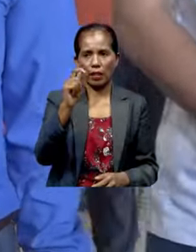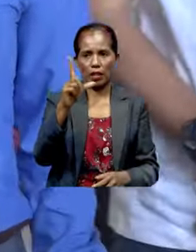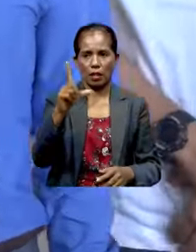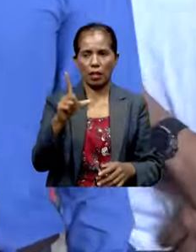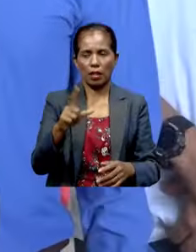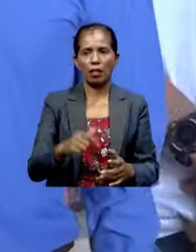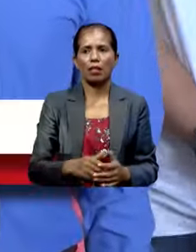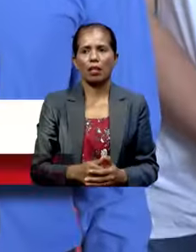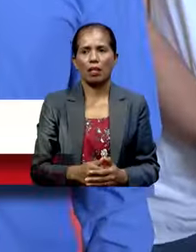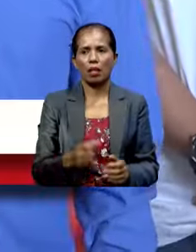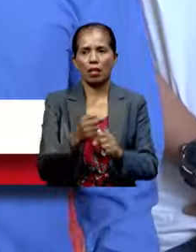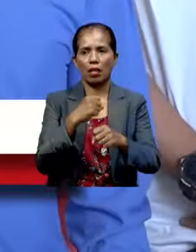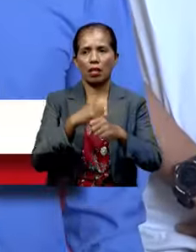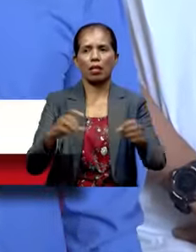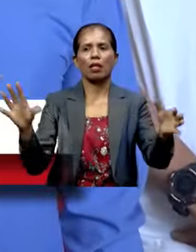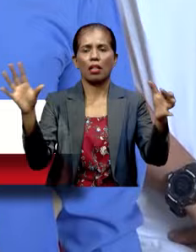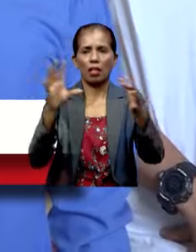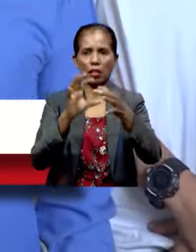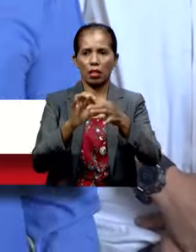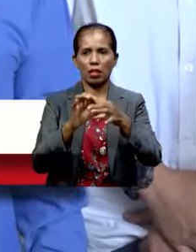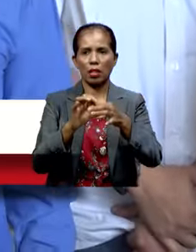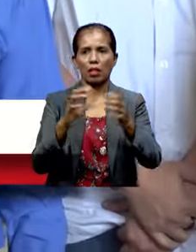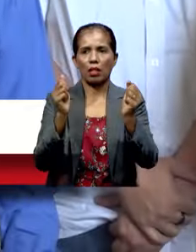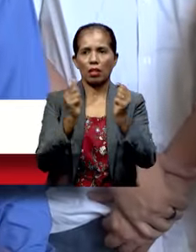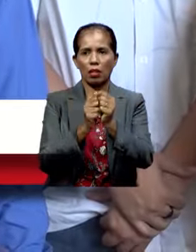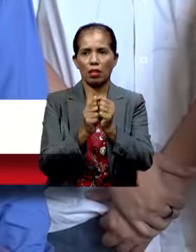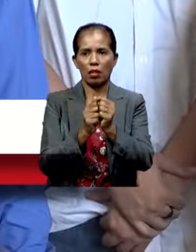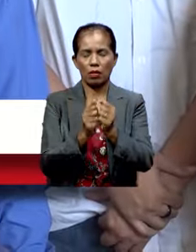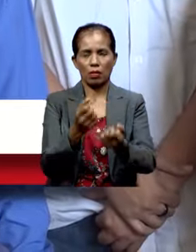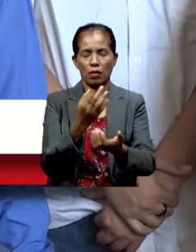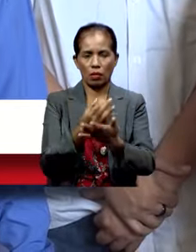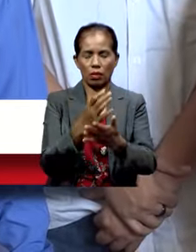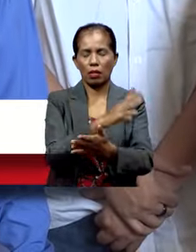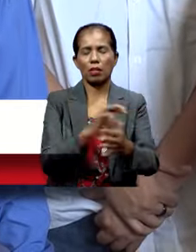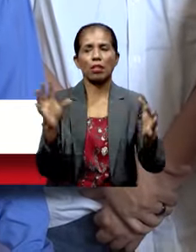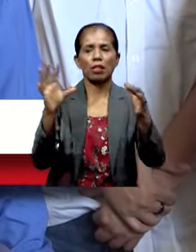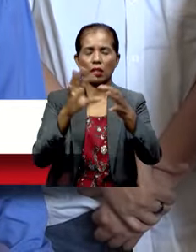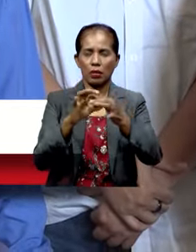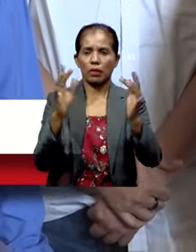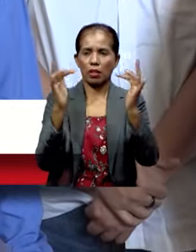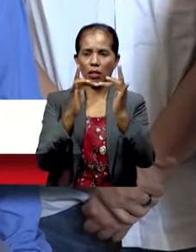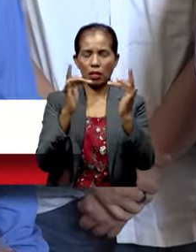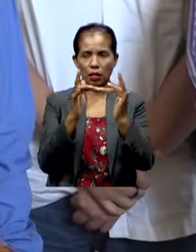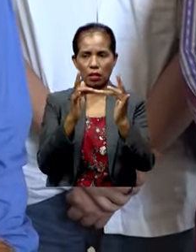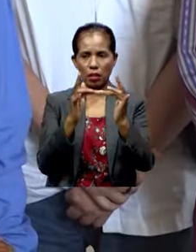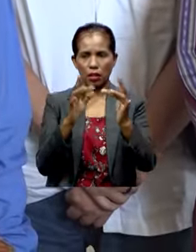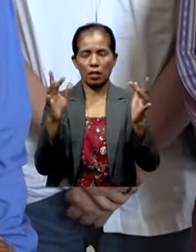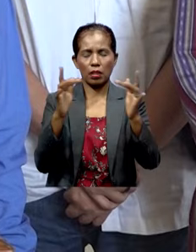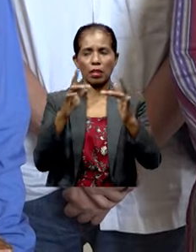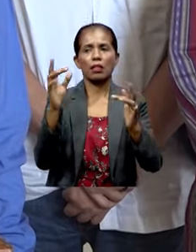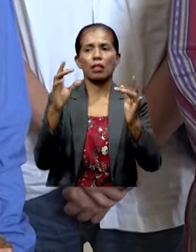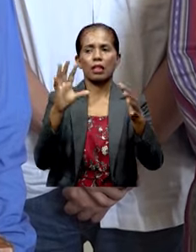trial, ligação fibra ótica, liu-se fibra ótica, ligação à